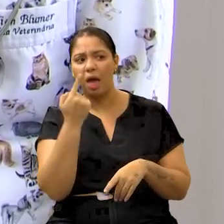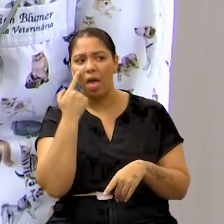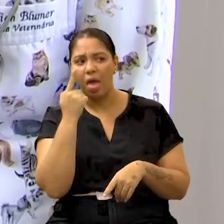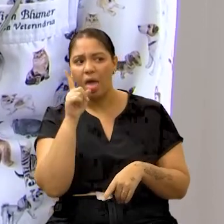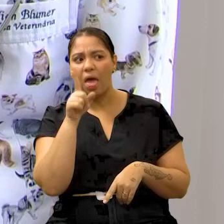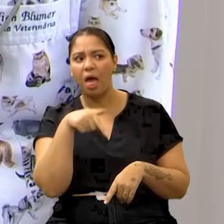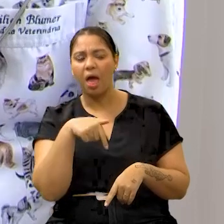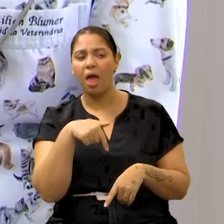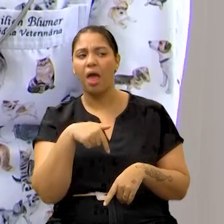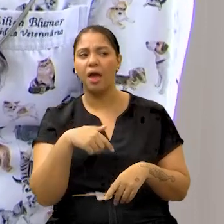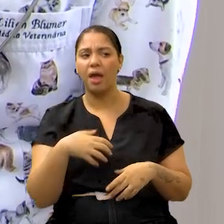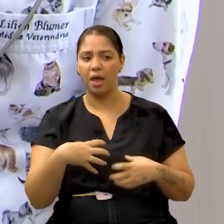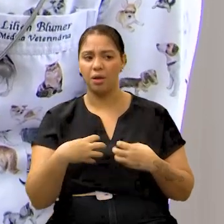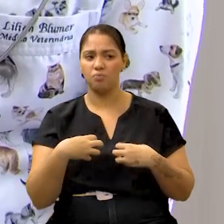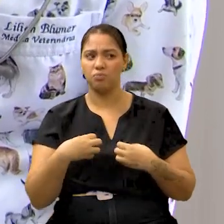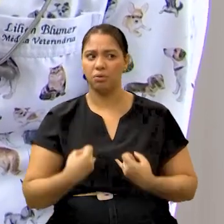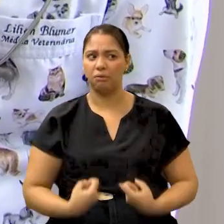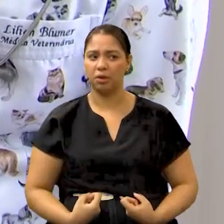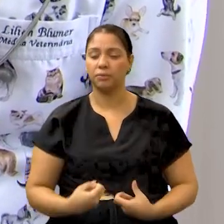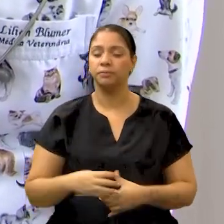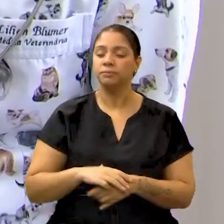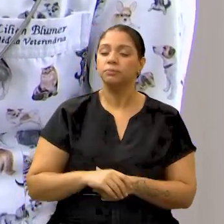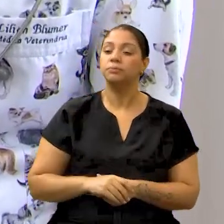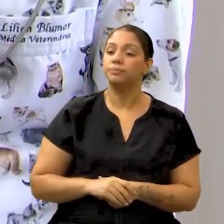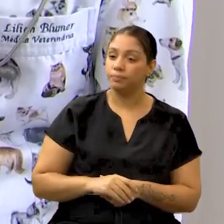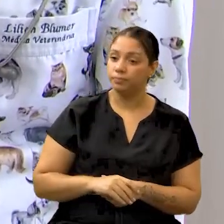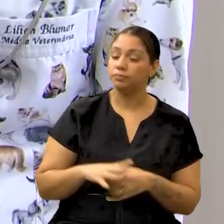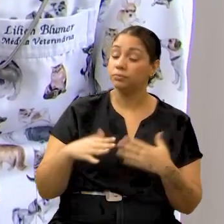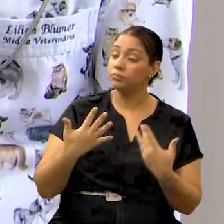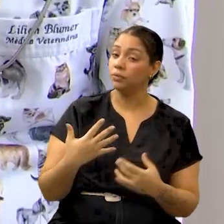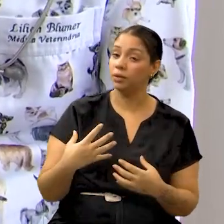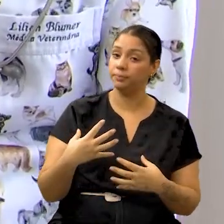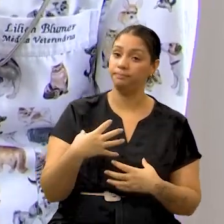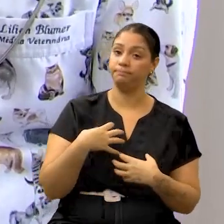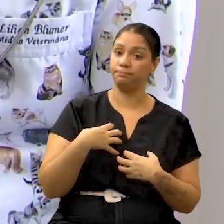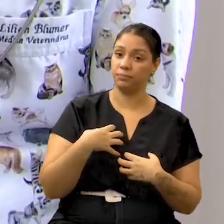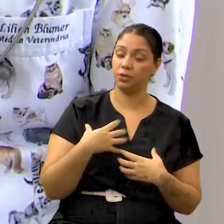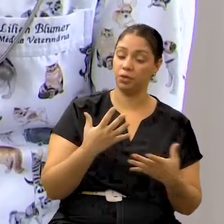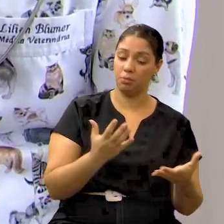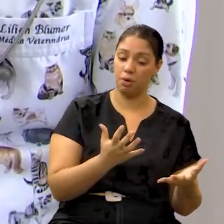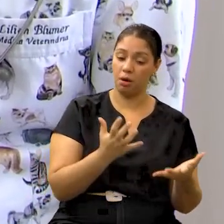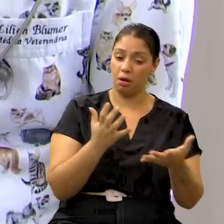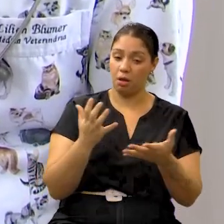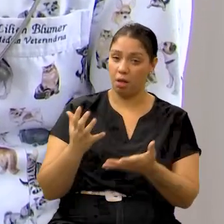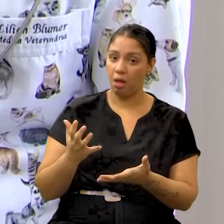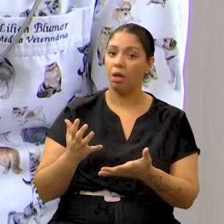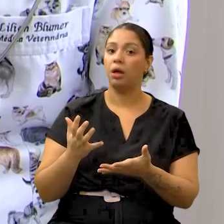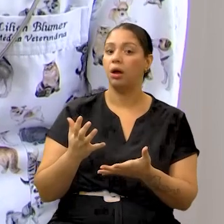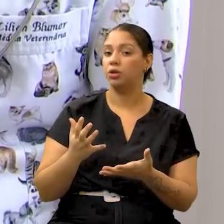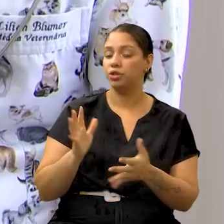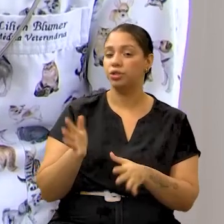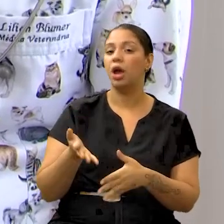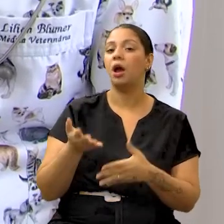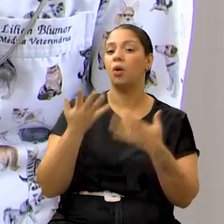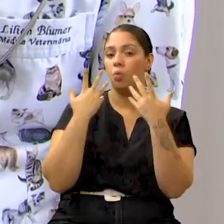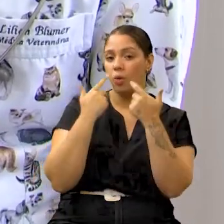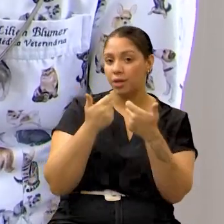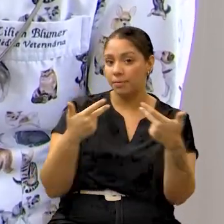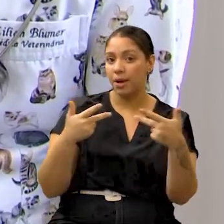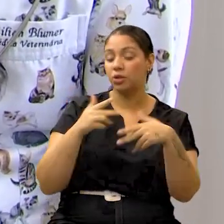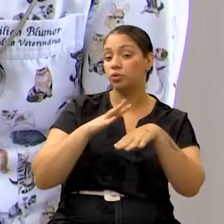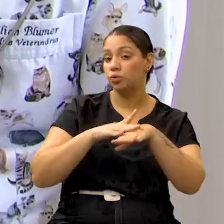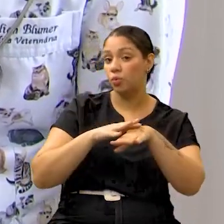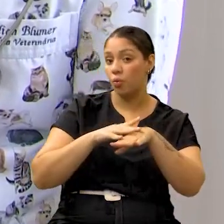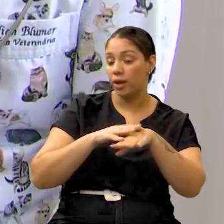rim. Em relação aos sintomas, quando um tutor traz um animal com doença renal, o que a